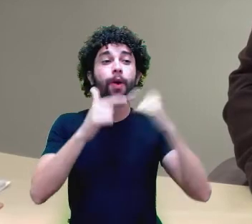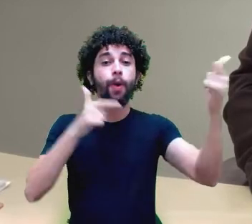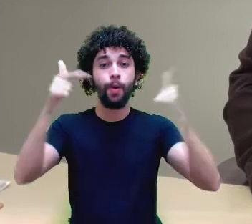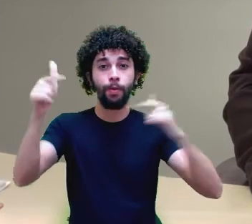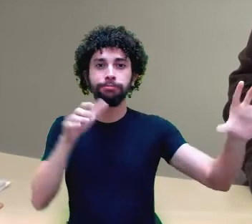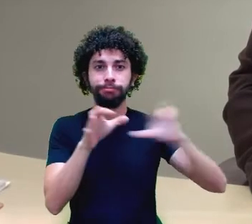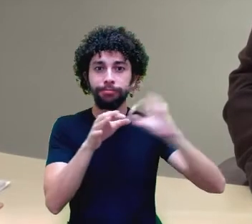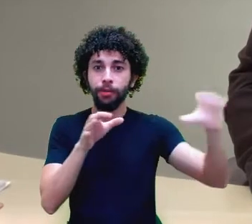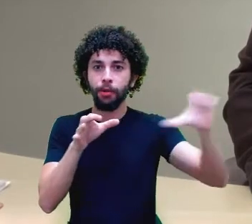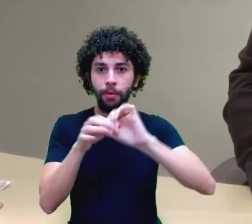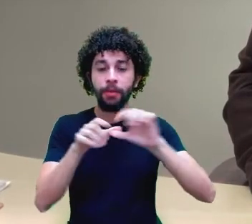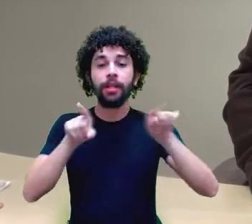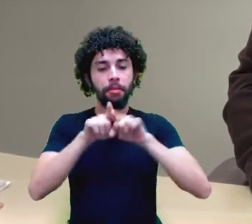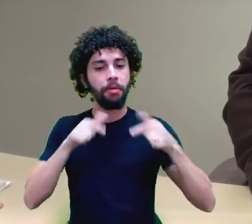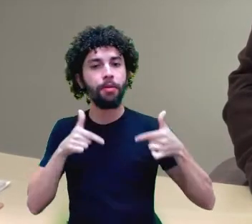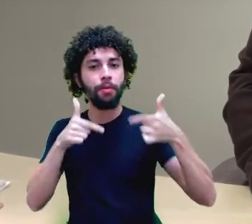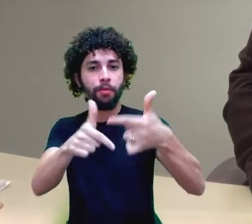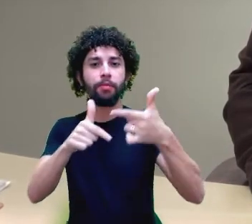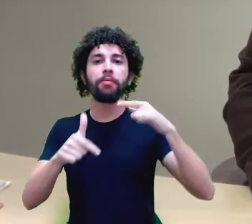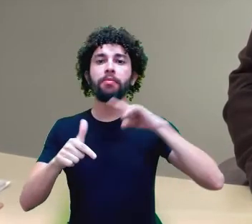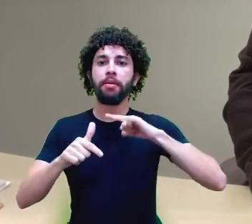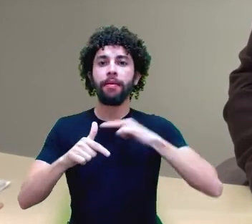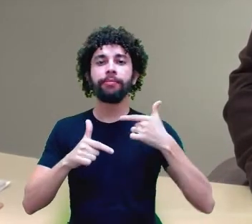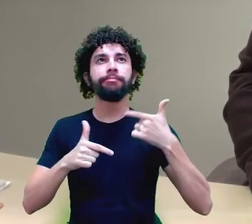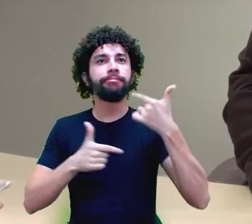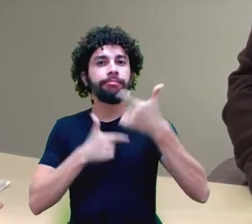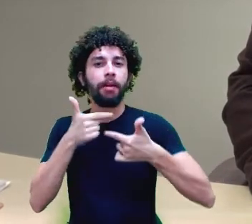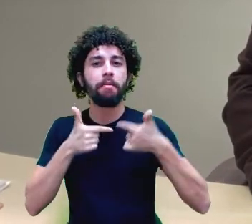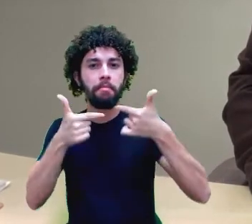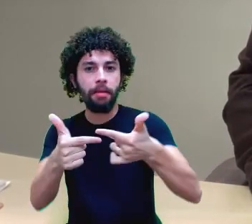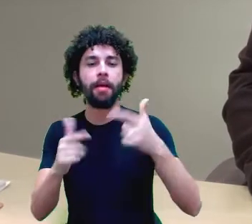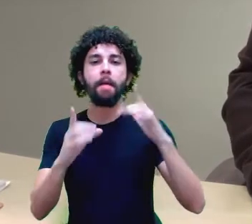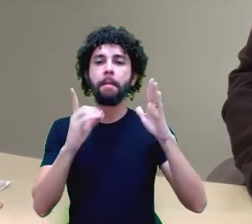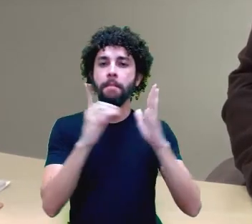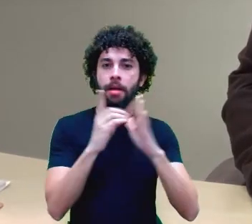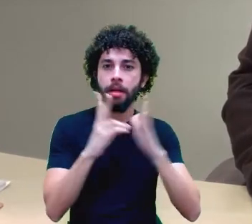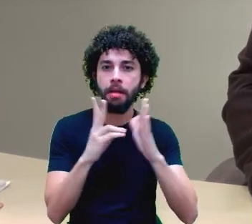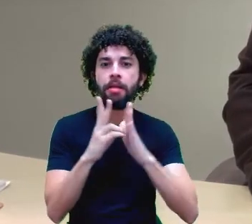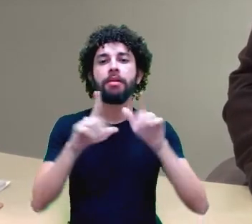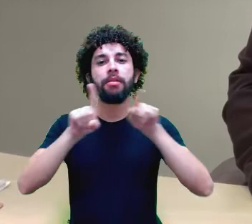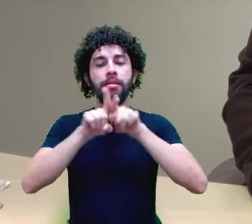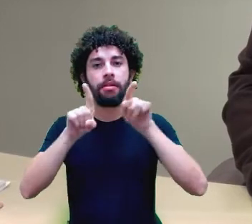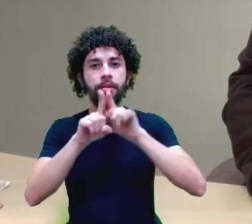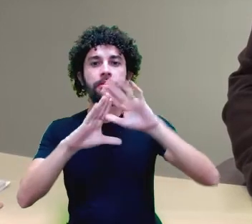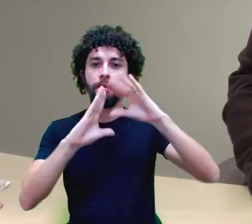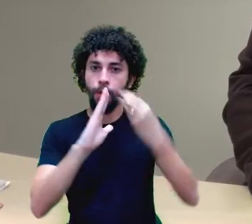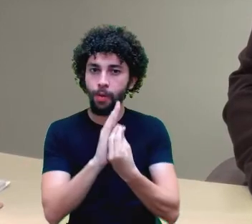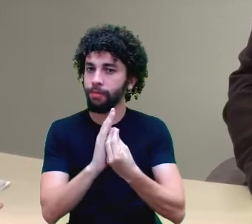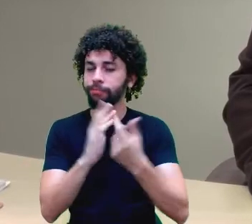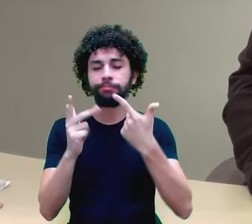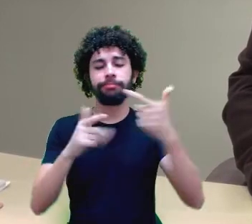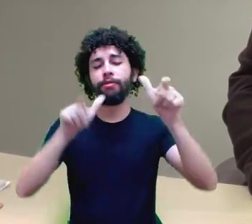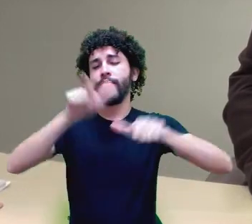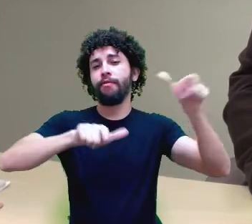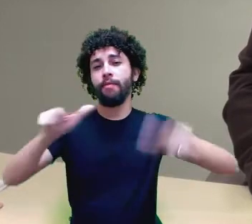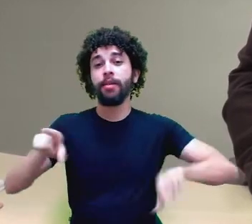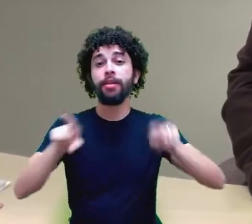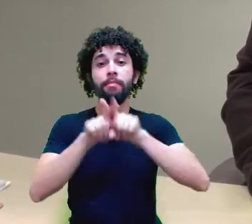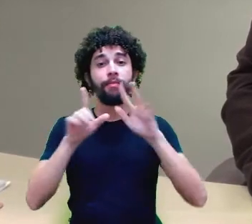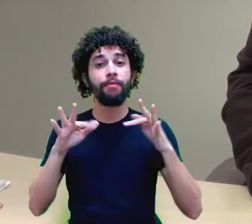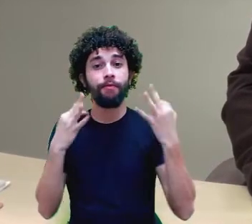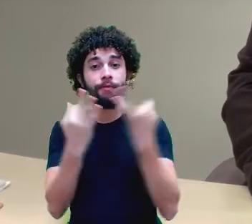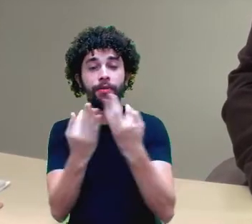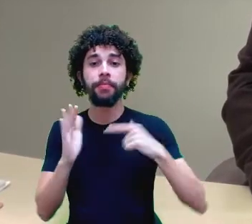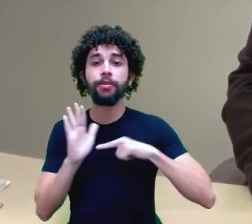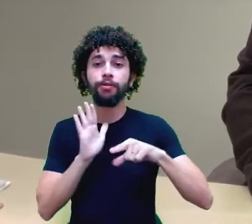parceiros institucionais, de sindicalistas e militantes das lutas populares, de camponeses, quilombolas e indígenas,